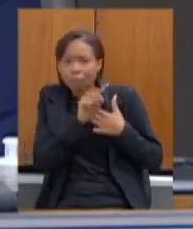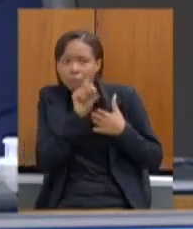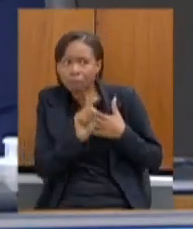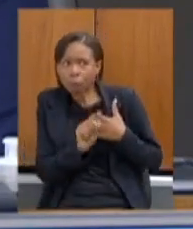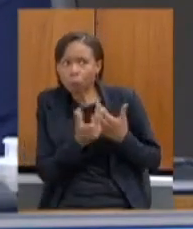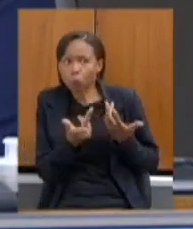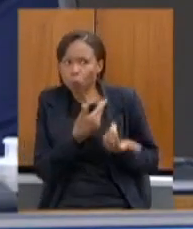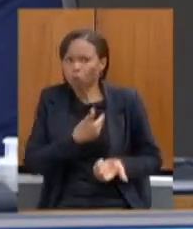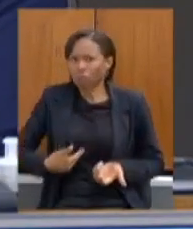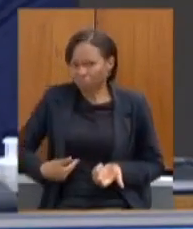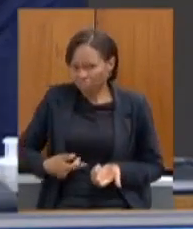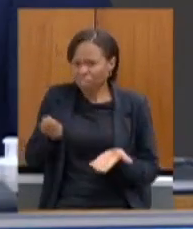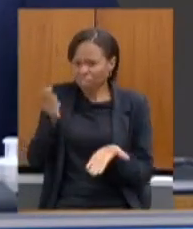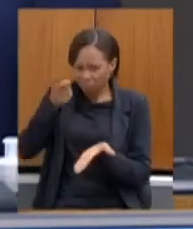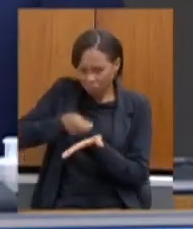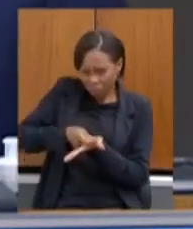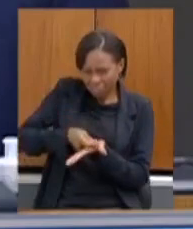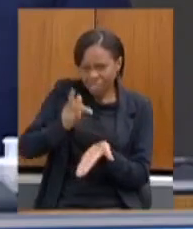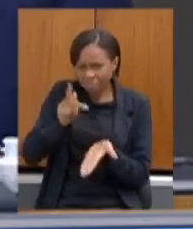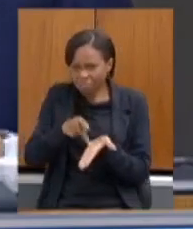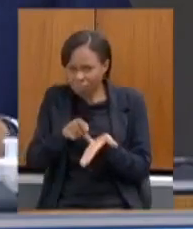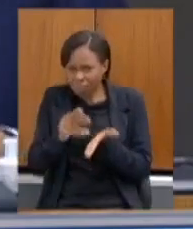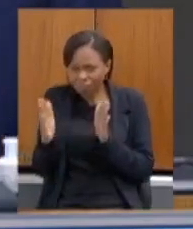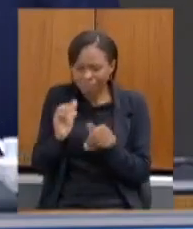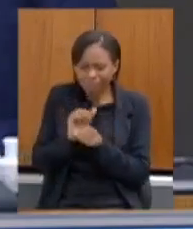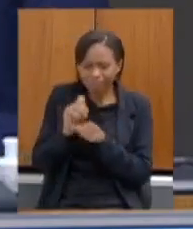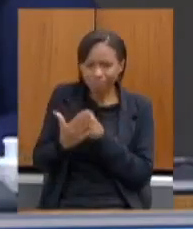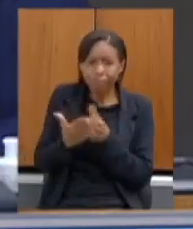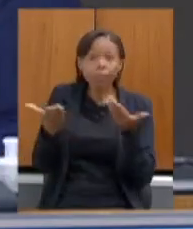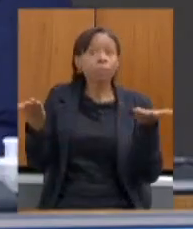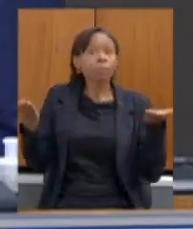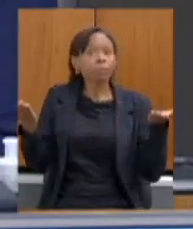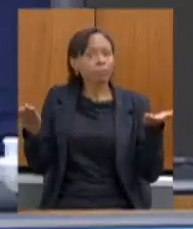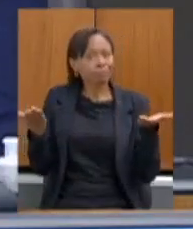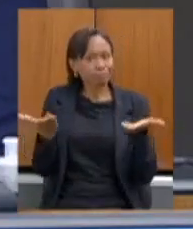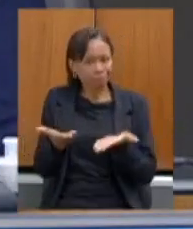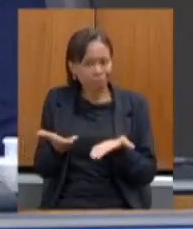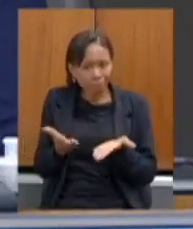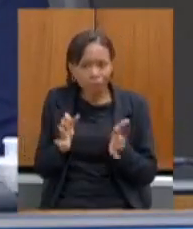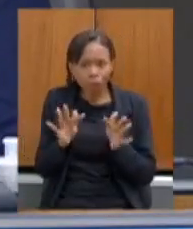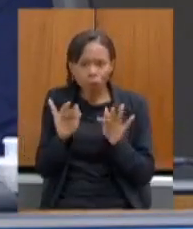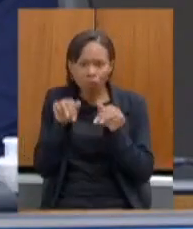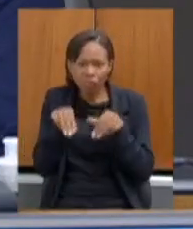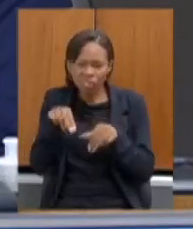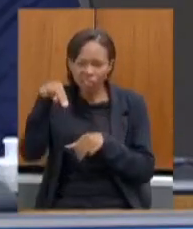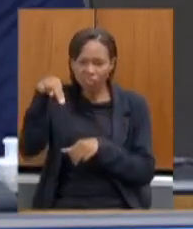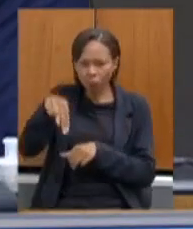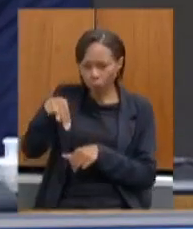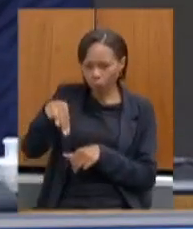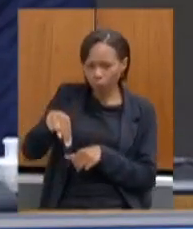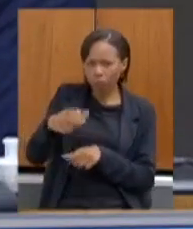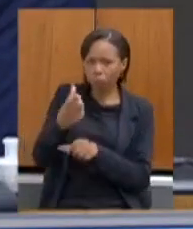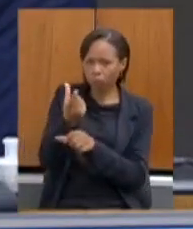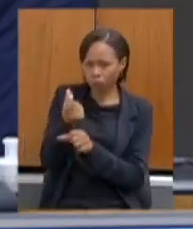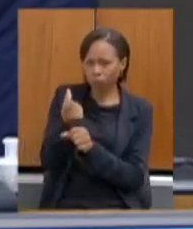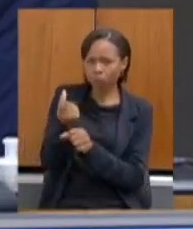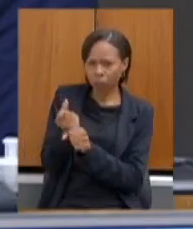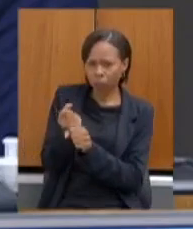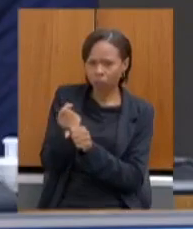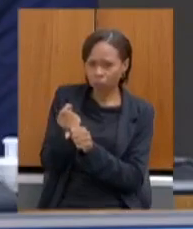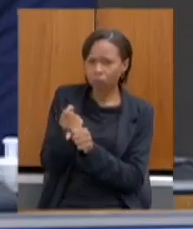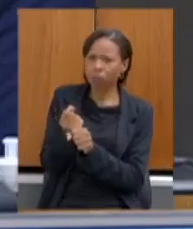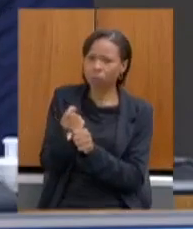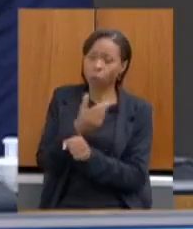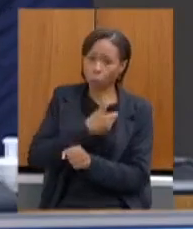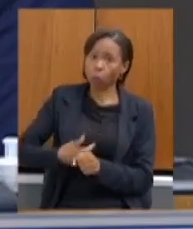este acordo mesmo no cenário de pandemia? E hoje, em final de novembro de 2020, o Governo Estadual consegue